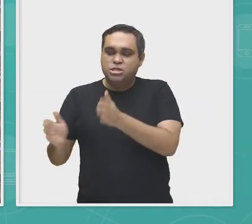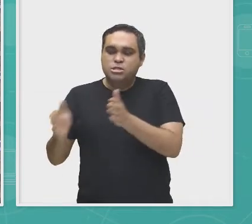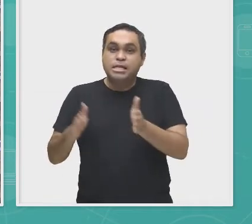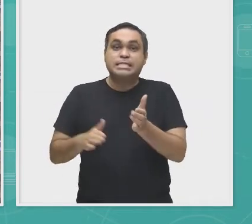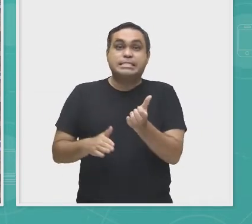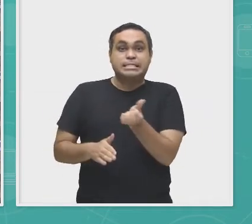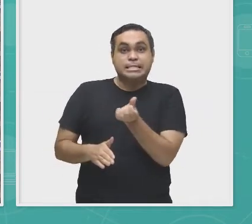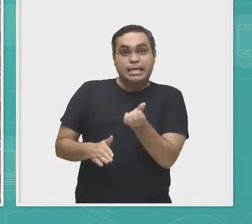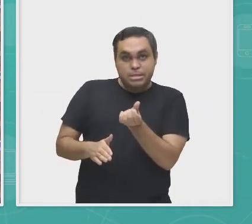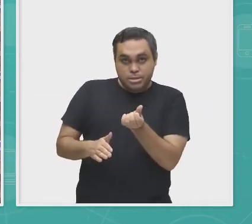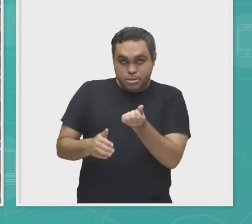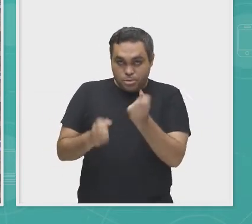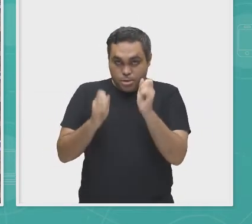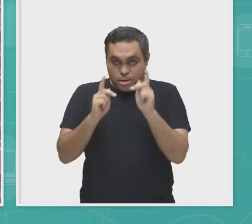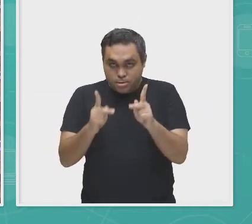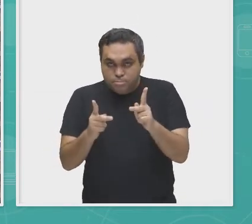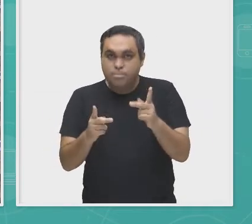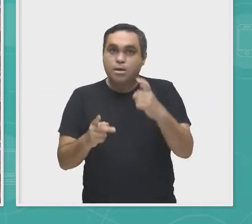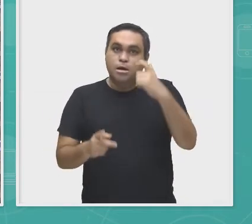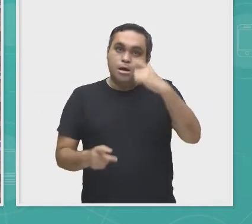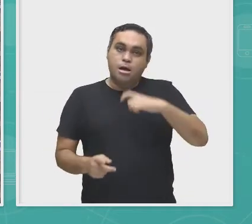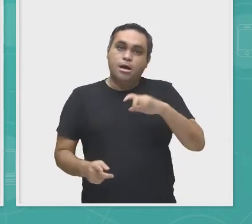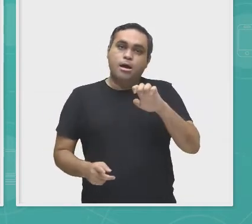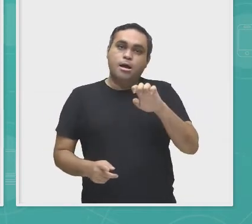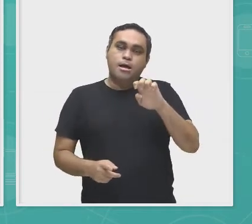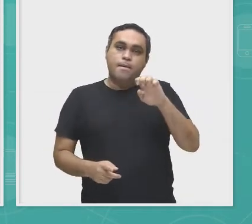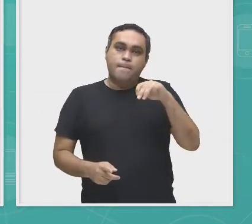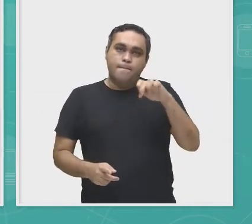Marão. Vamos ver o que nos aguarda para a aula de hoje?